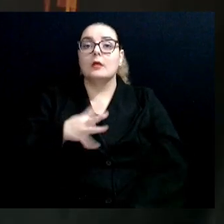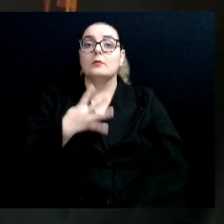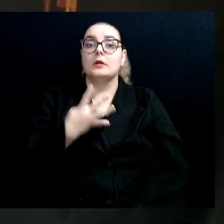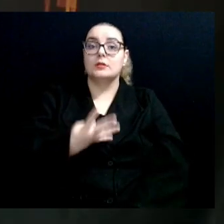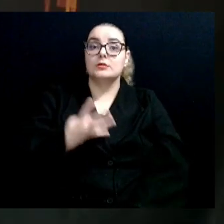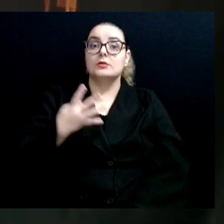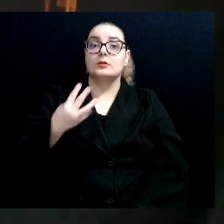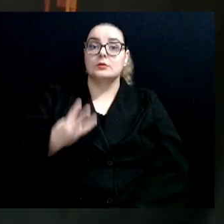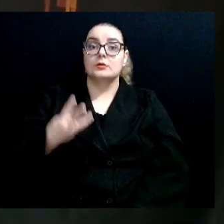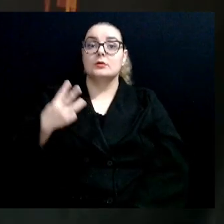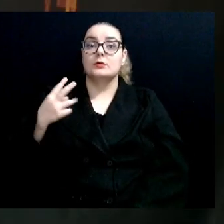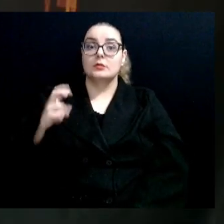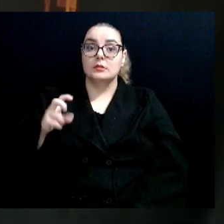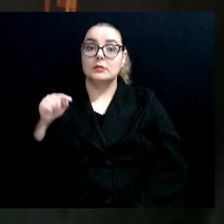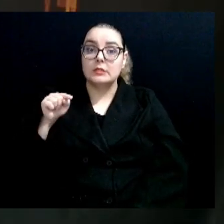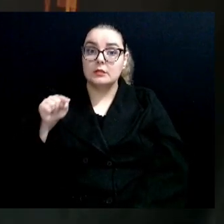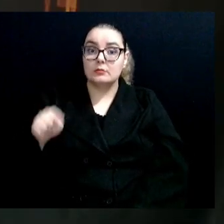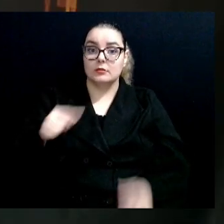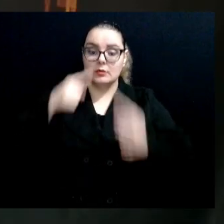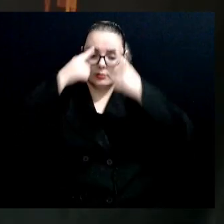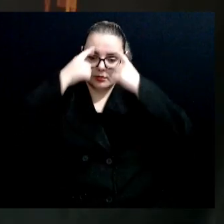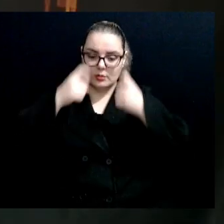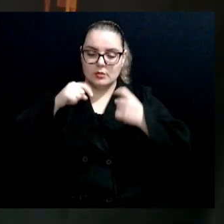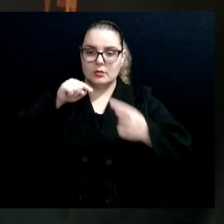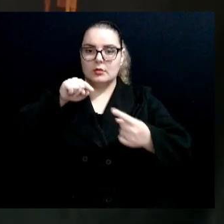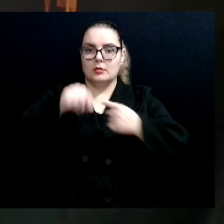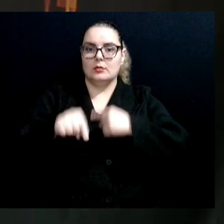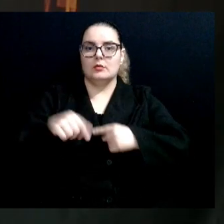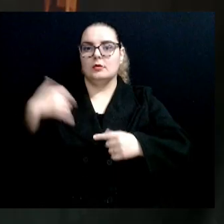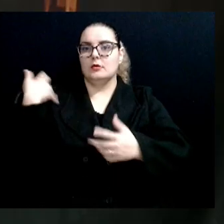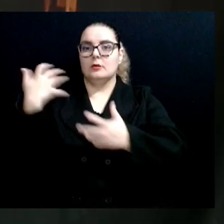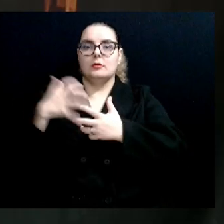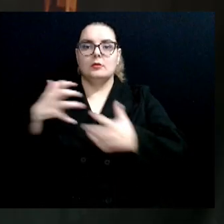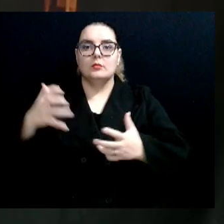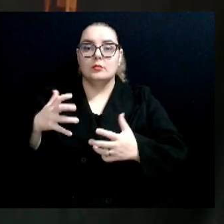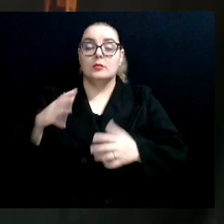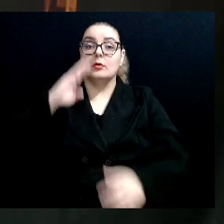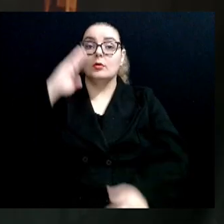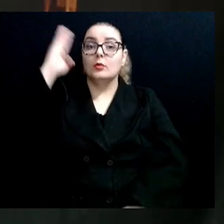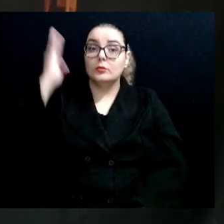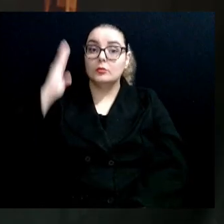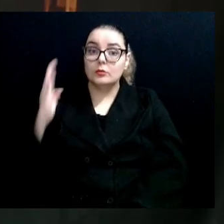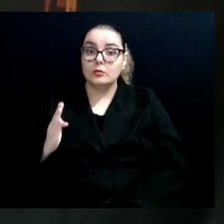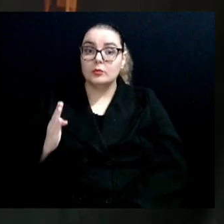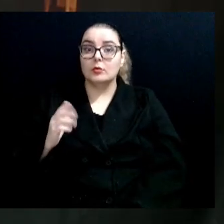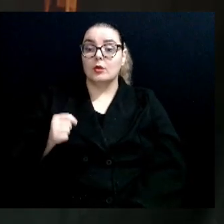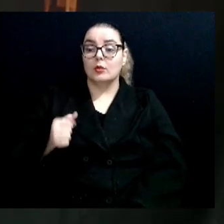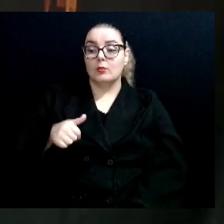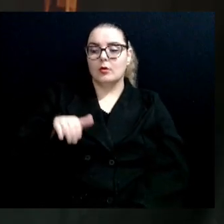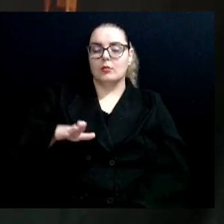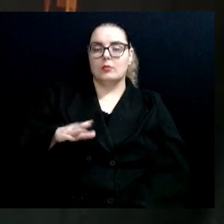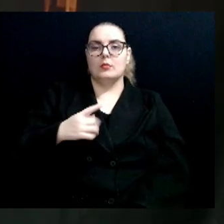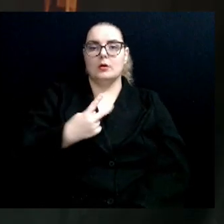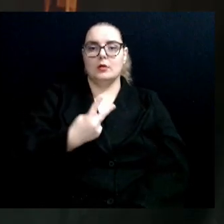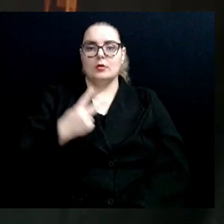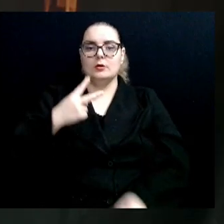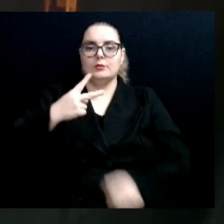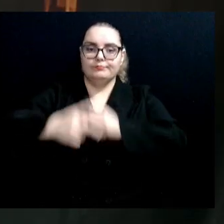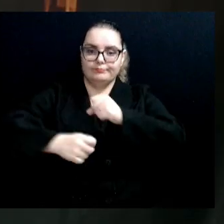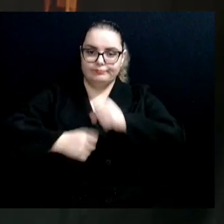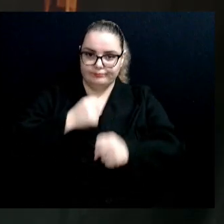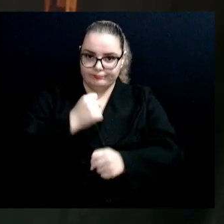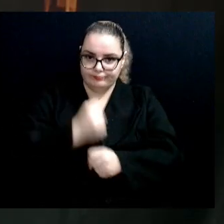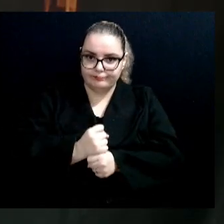mil denúncias de violência contra idosos no Brasil em pouco mais de 2 anos, né?